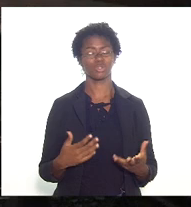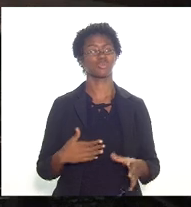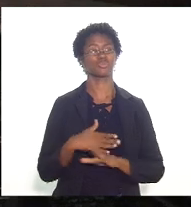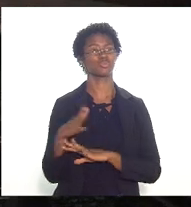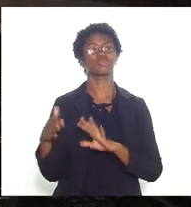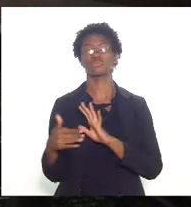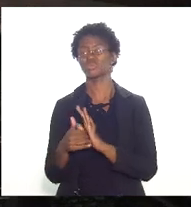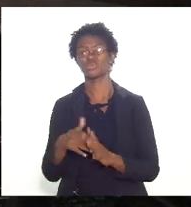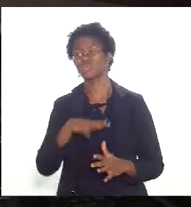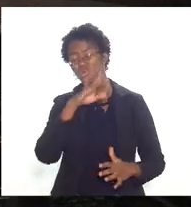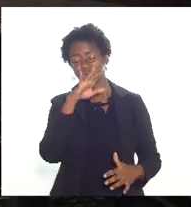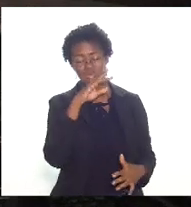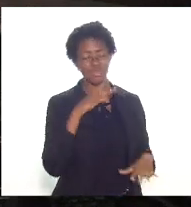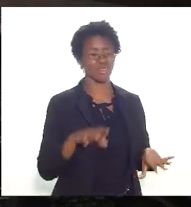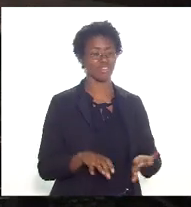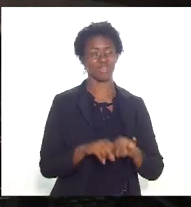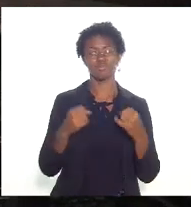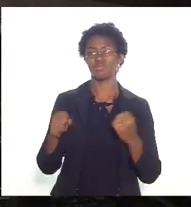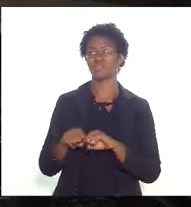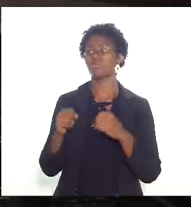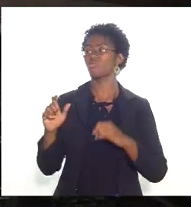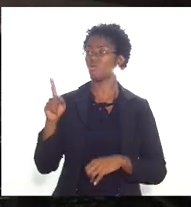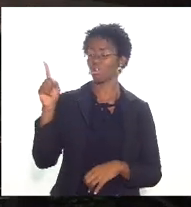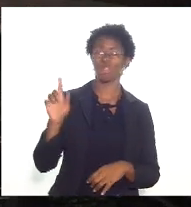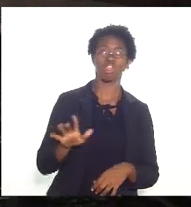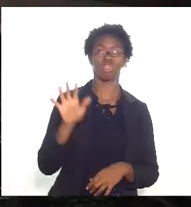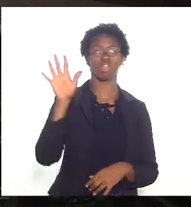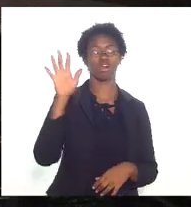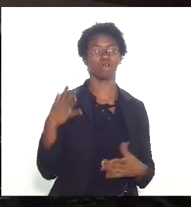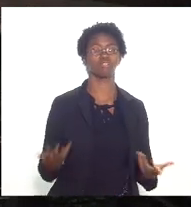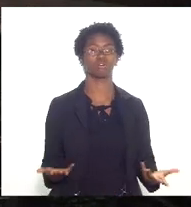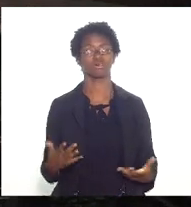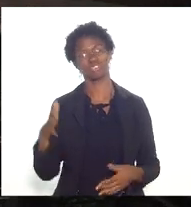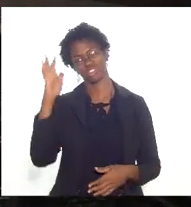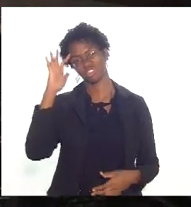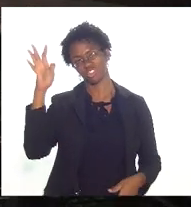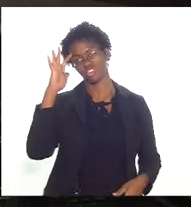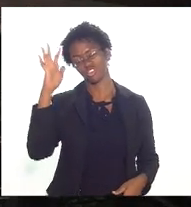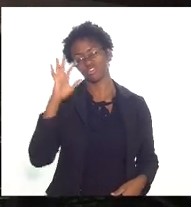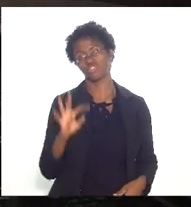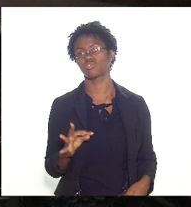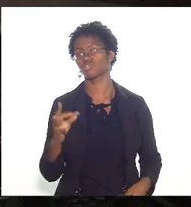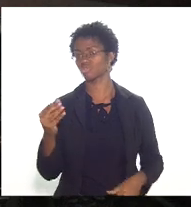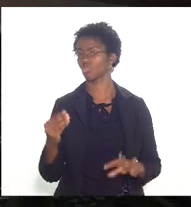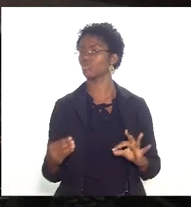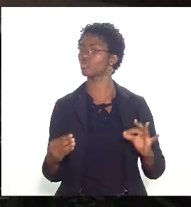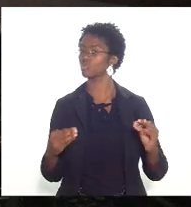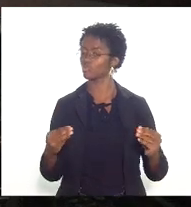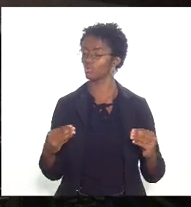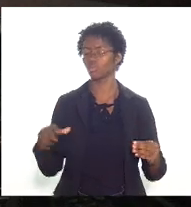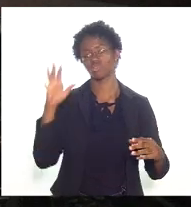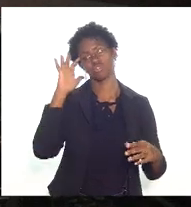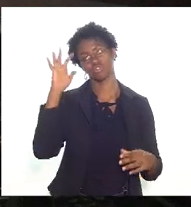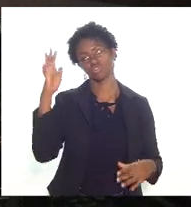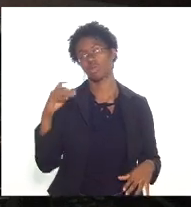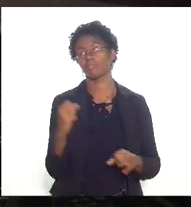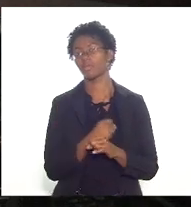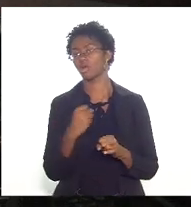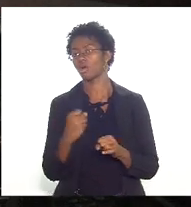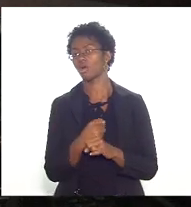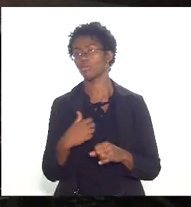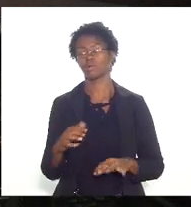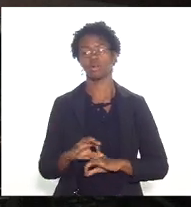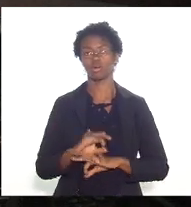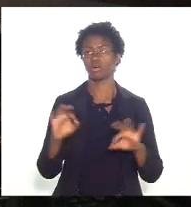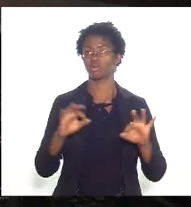para a população daquela região e o sonho de muitos que ali moram de ter uma obra que estava sendo bem feita uma obra de muita qualidade